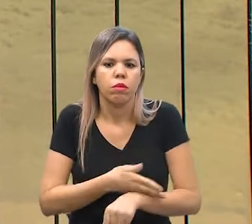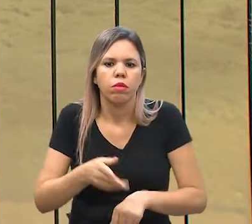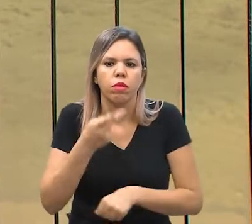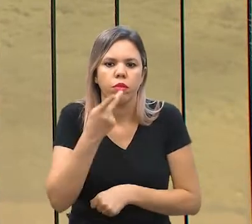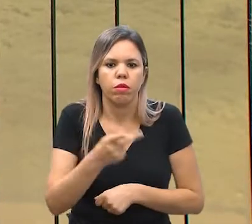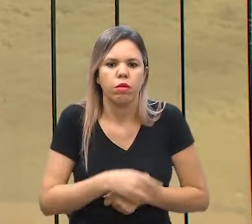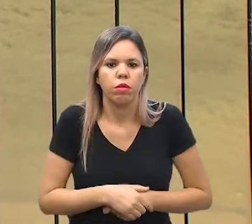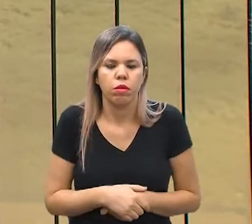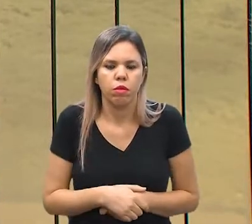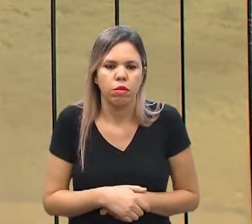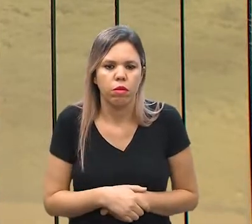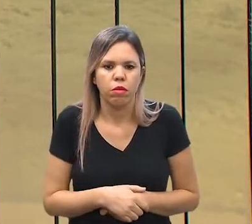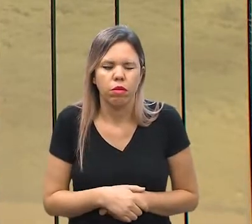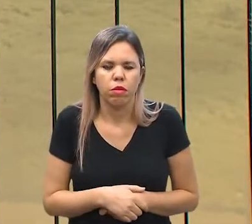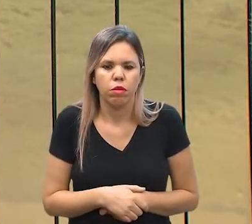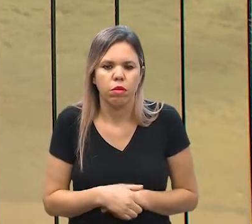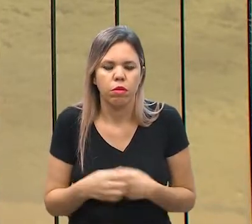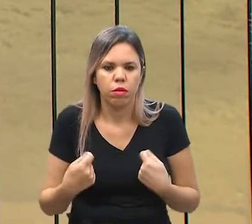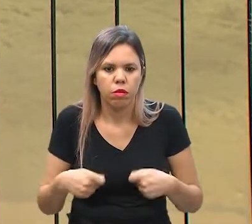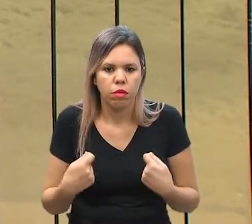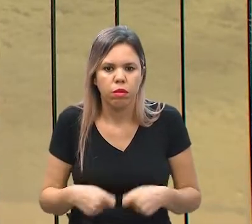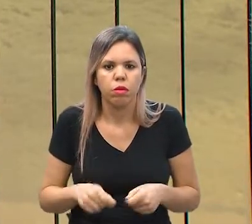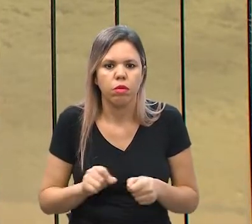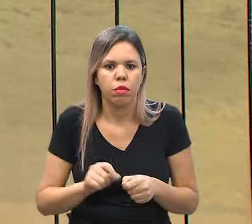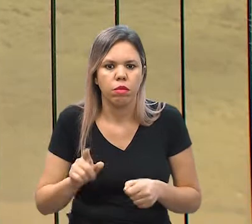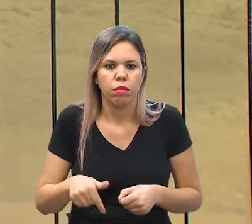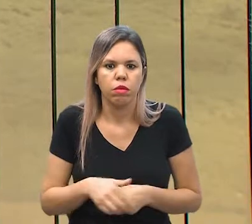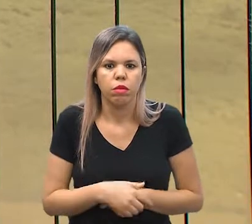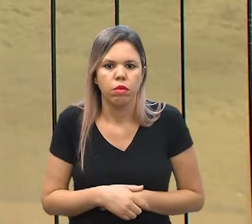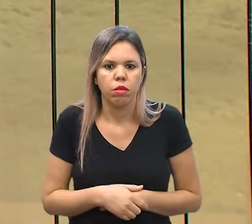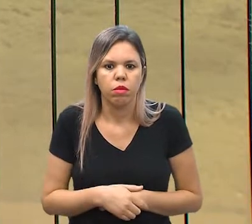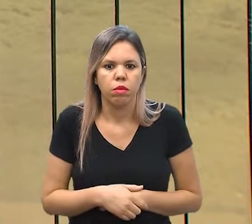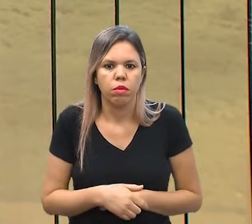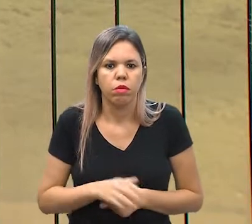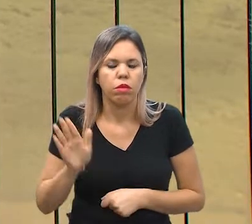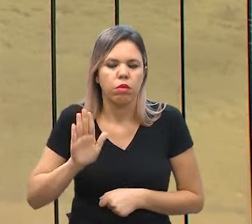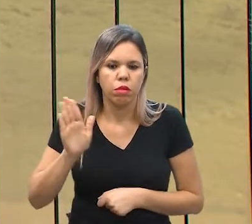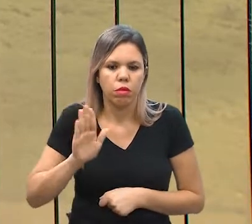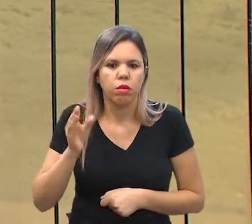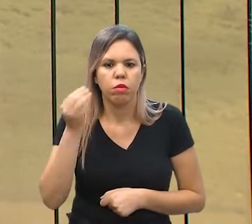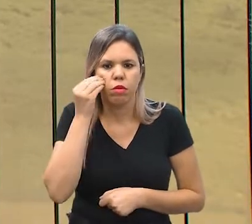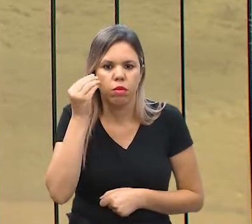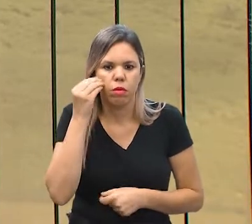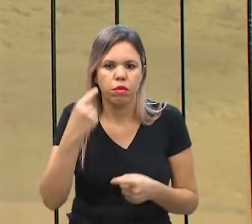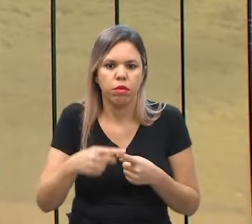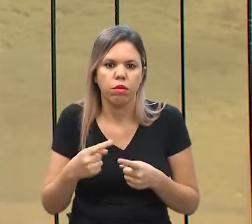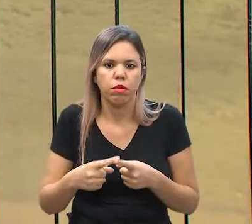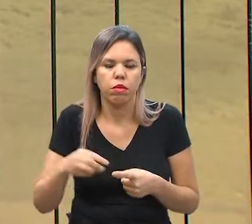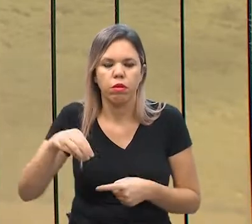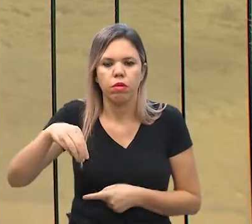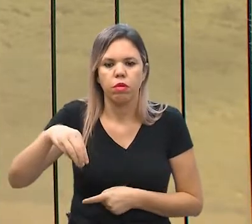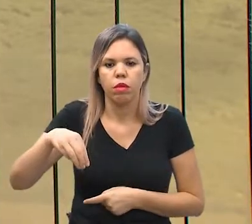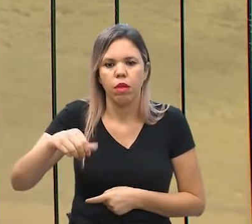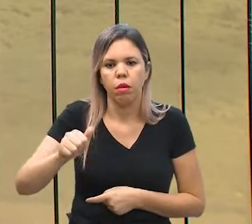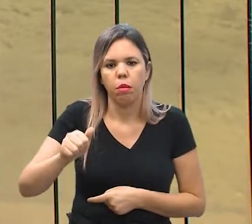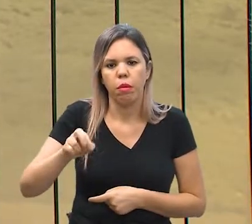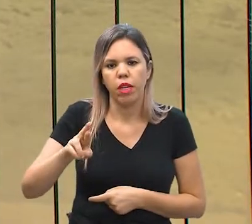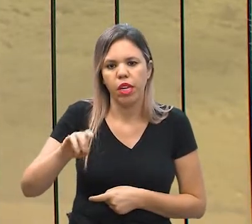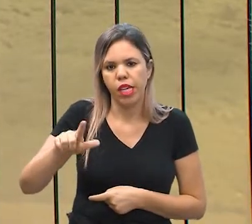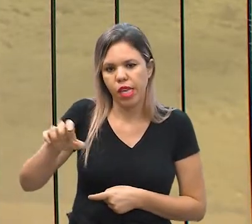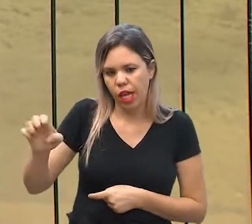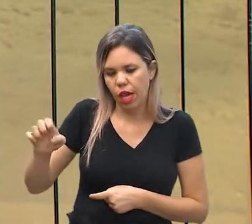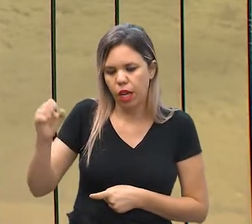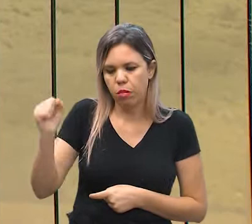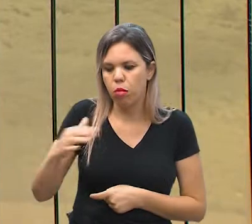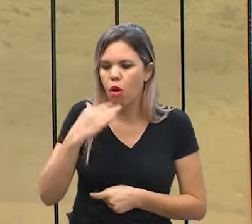que a necessidade fez isso, né? Eu saí candidata porque a Marielle foi executada e aí